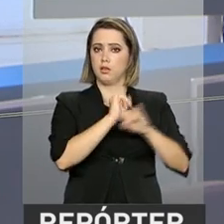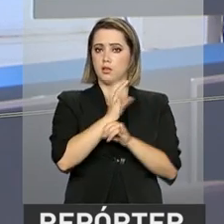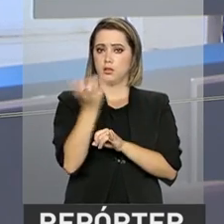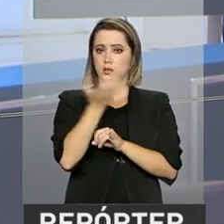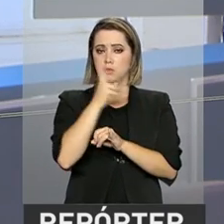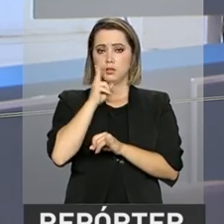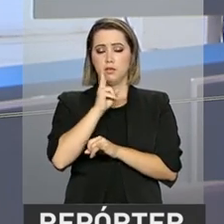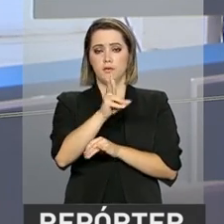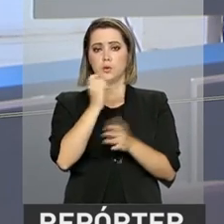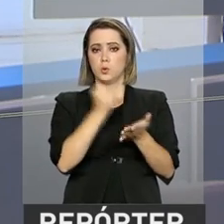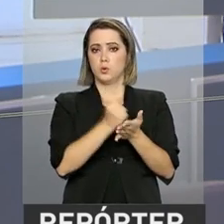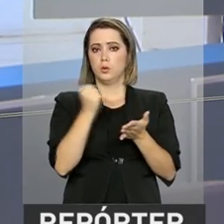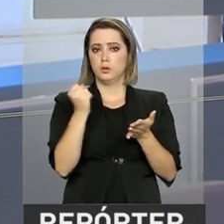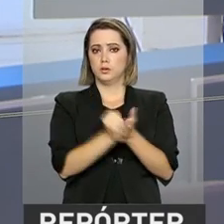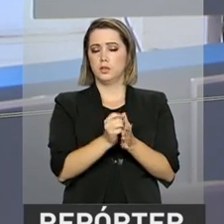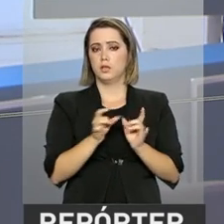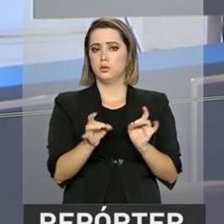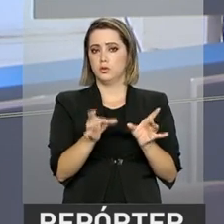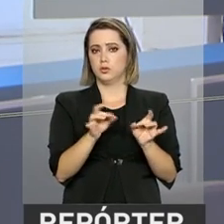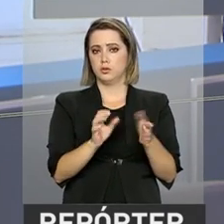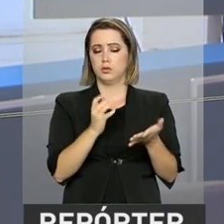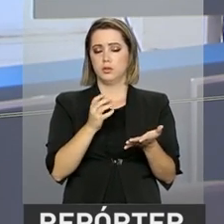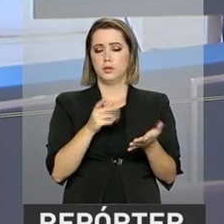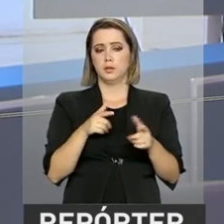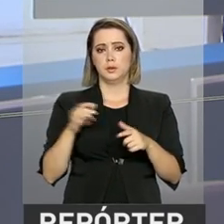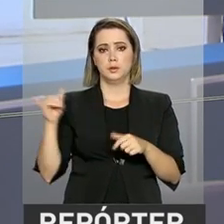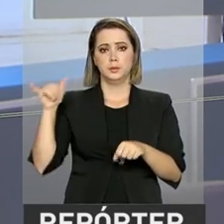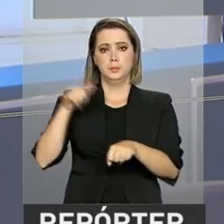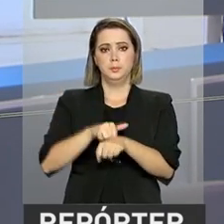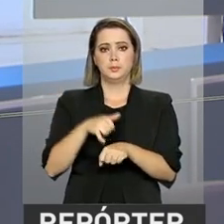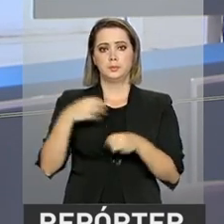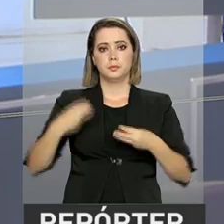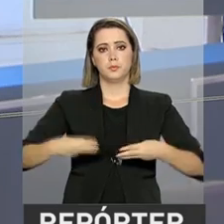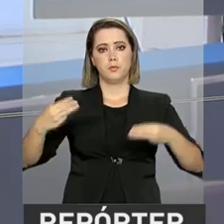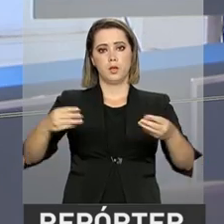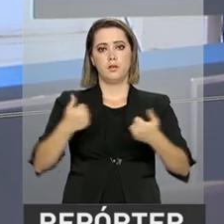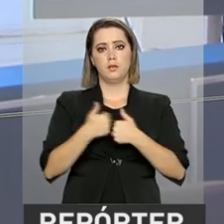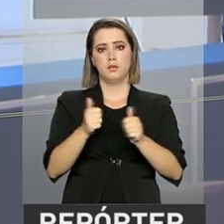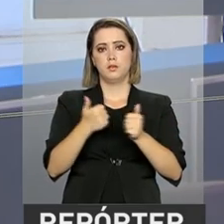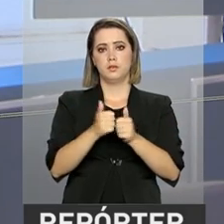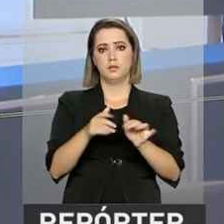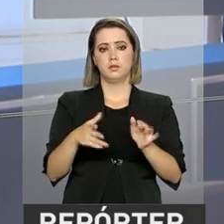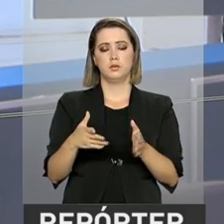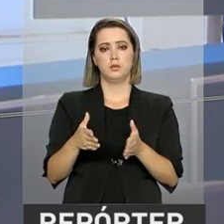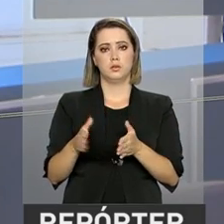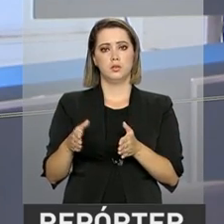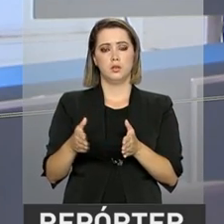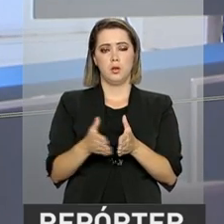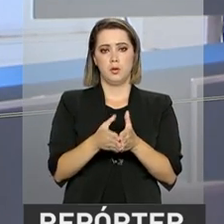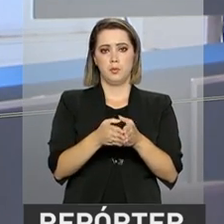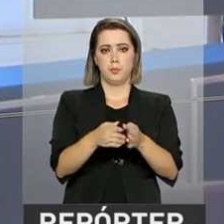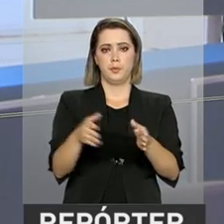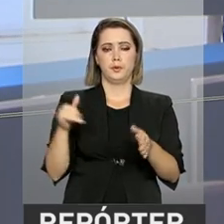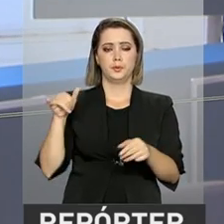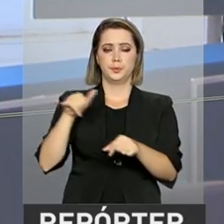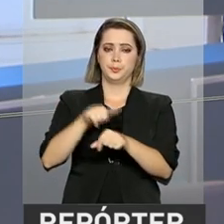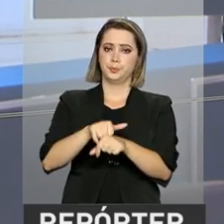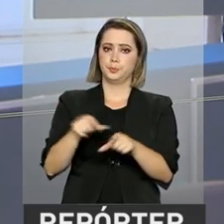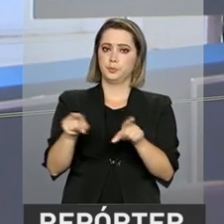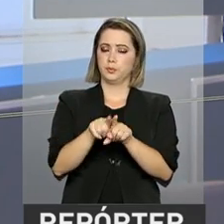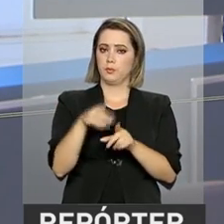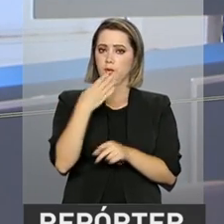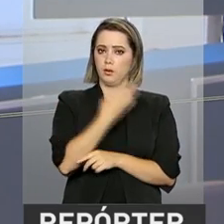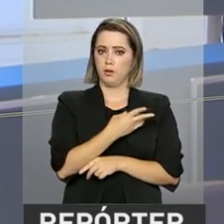acompanhar os contratos de concessões firmados pelo Ministério dos transportes portos e Aviação Civil a repórter